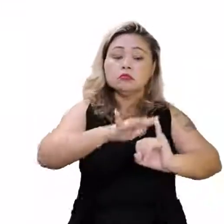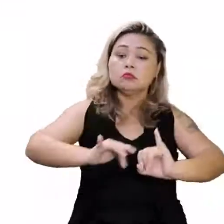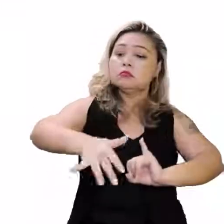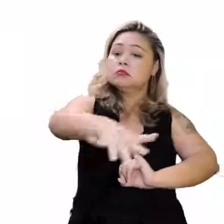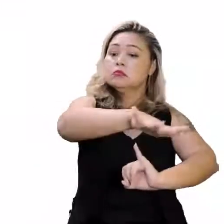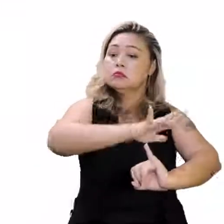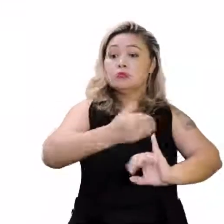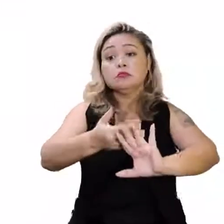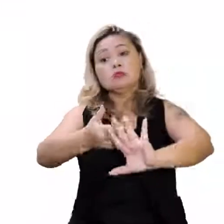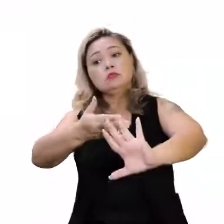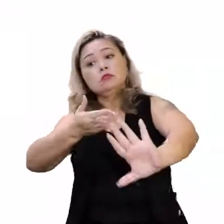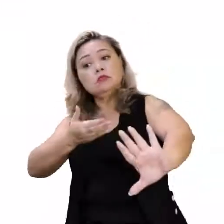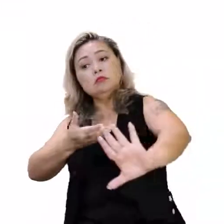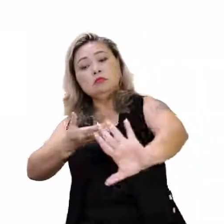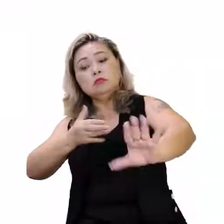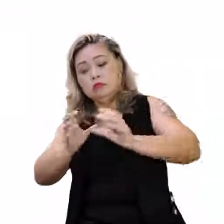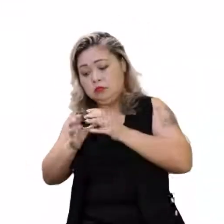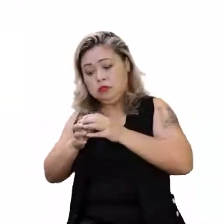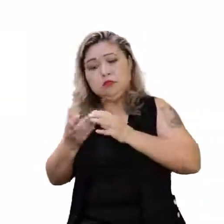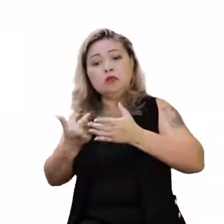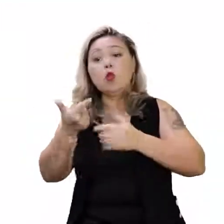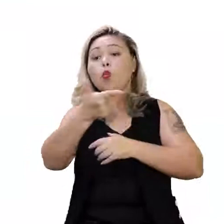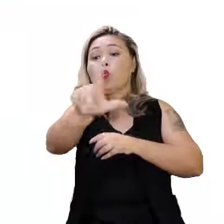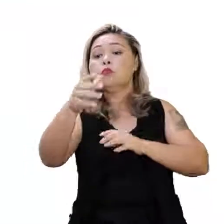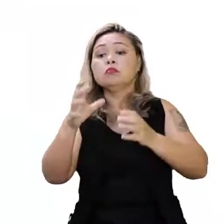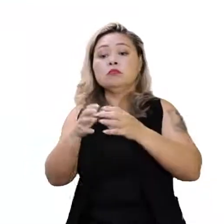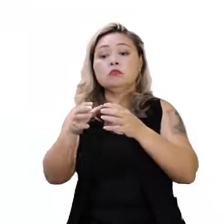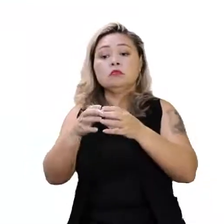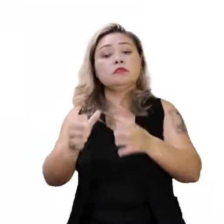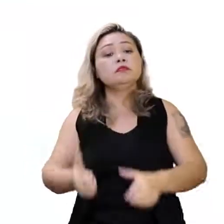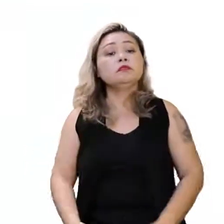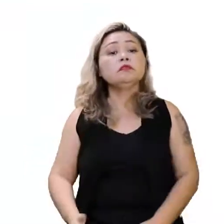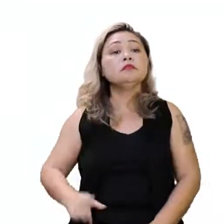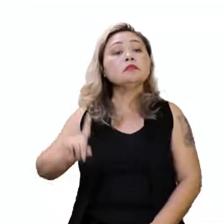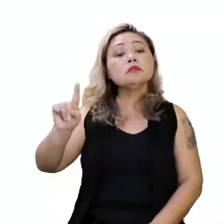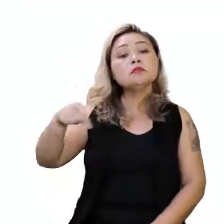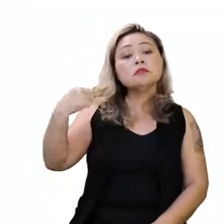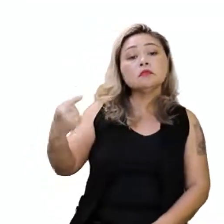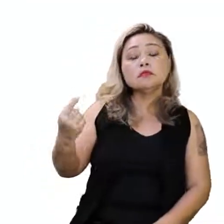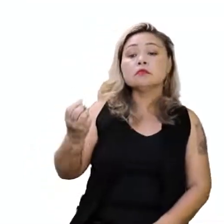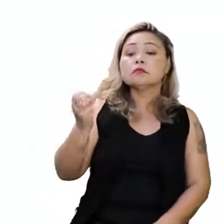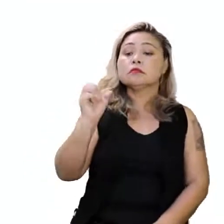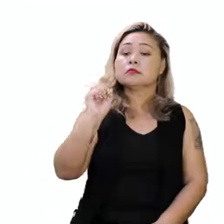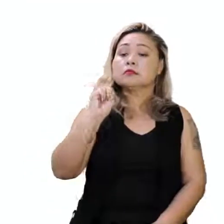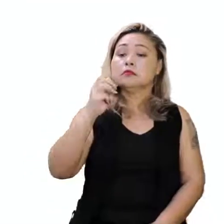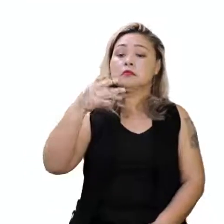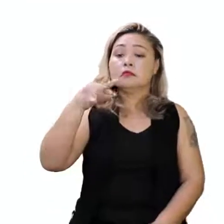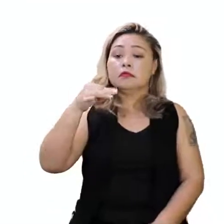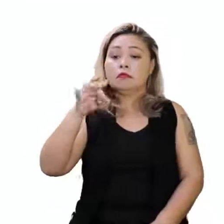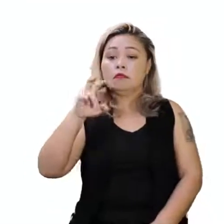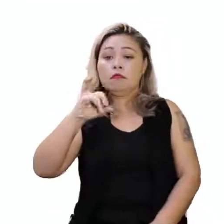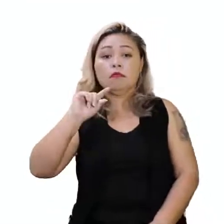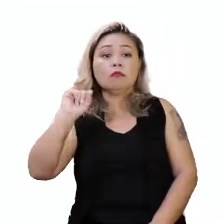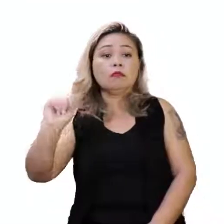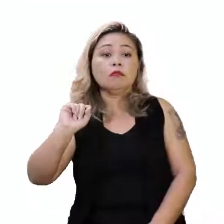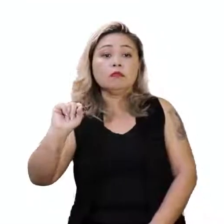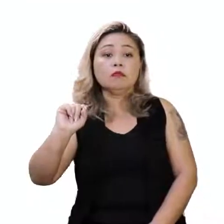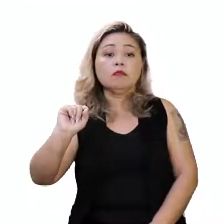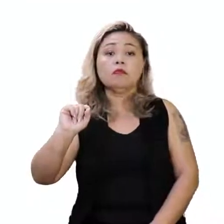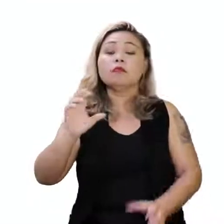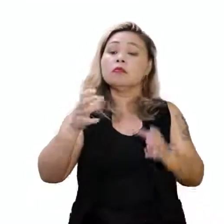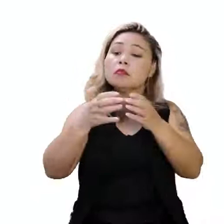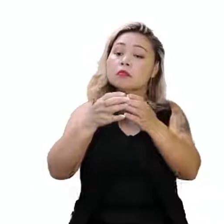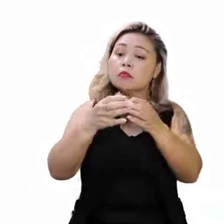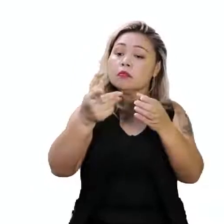essas espécies vão ficar isoladas completamente das outras espécies, tá? E a especiação simpátrica, prof, o que é?